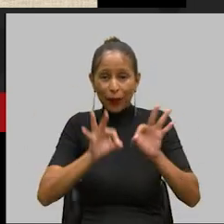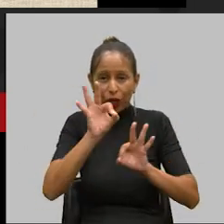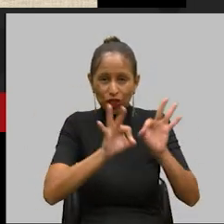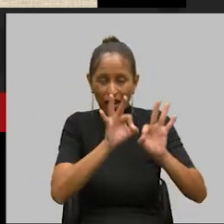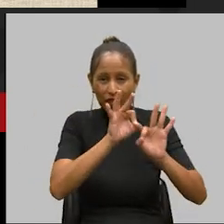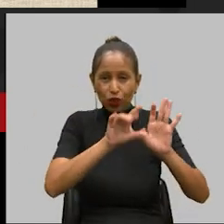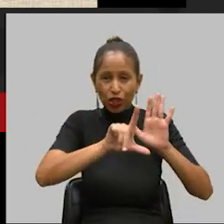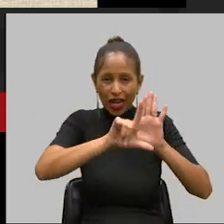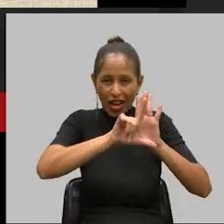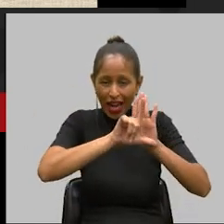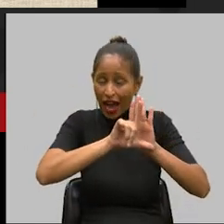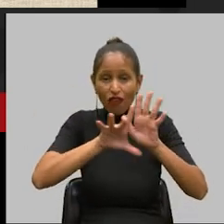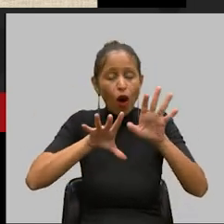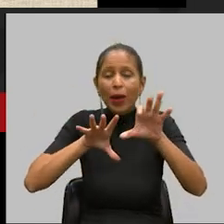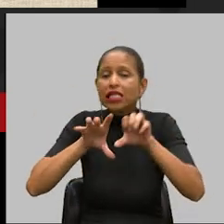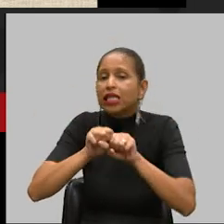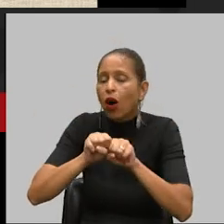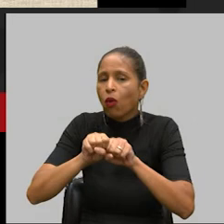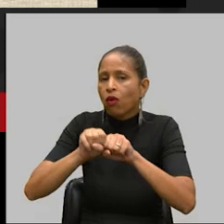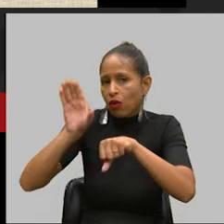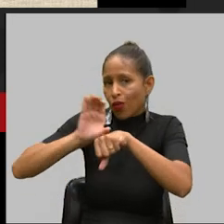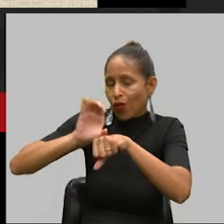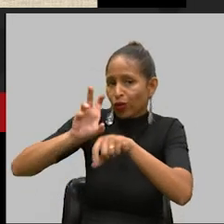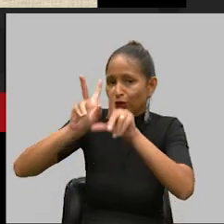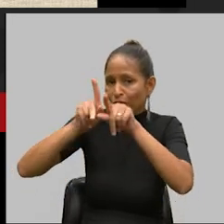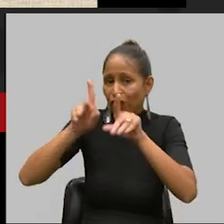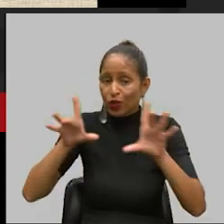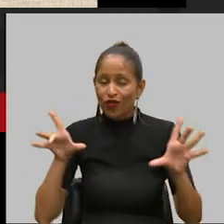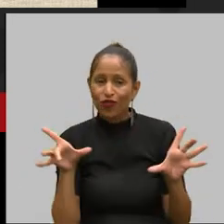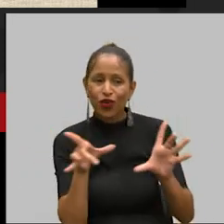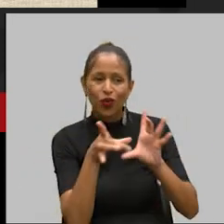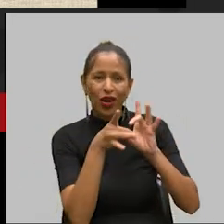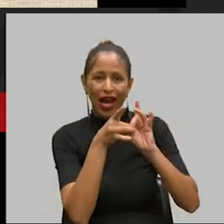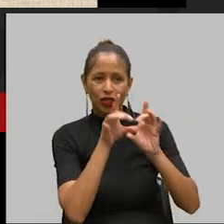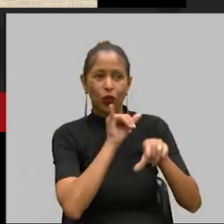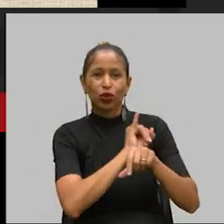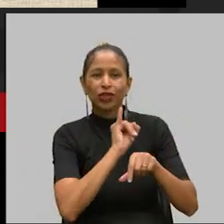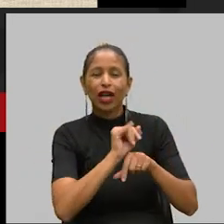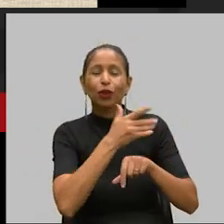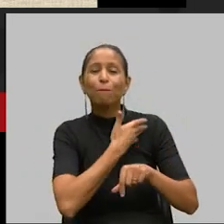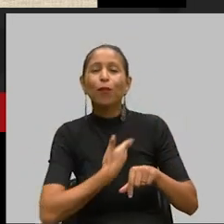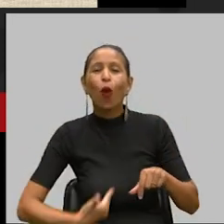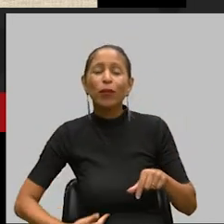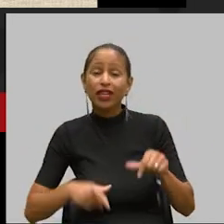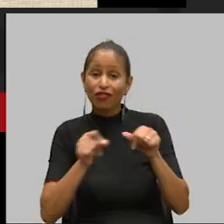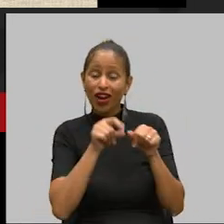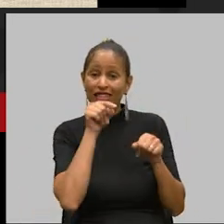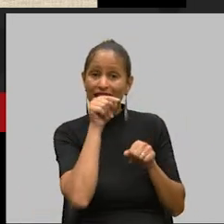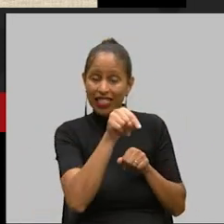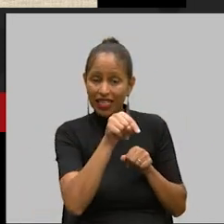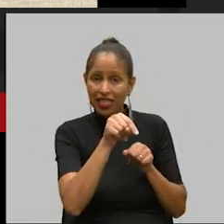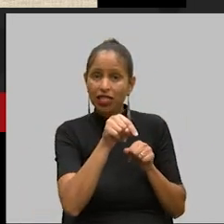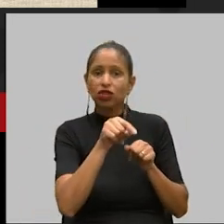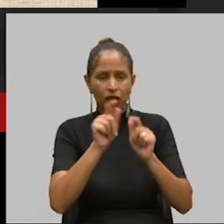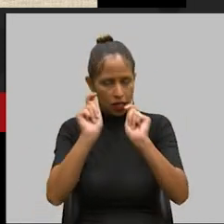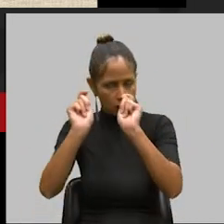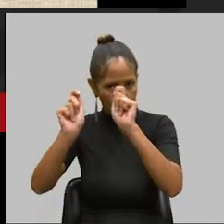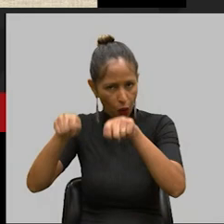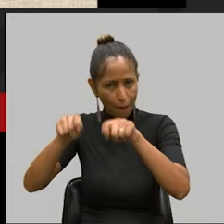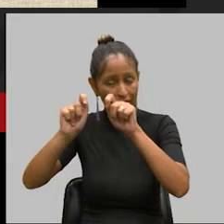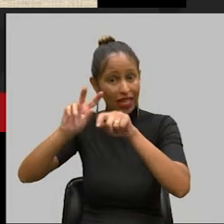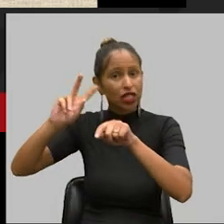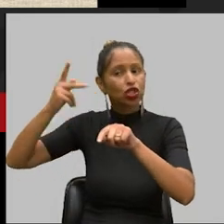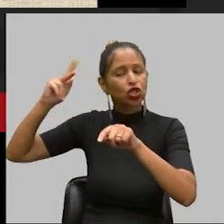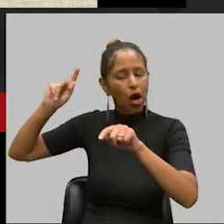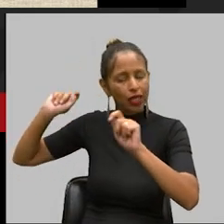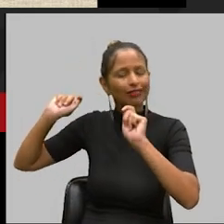tiver a garantia da formação de professores vinculado à instituições públicas que fazem isso e faz com competência e tem histórico